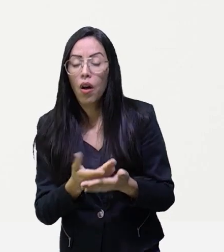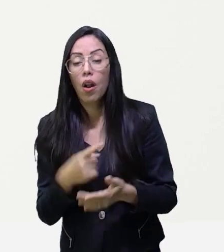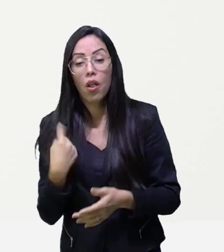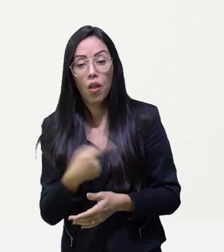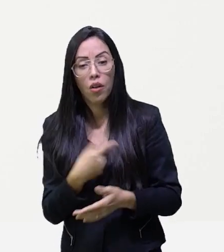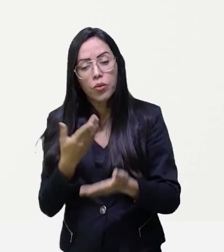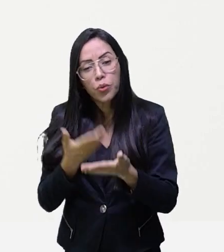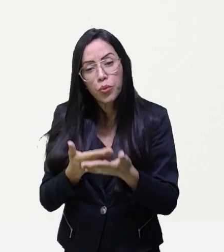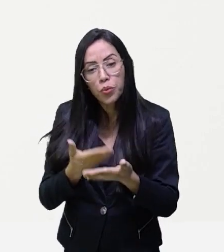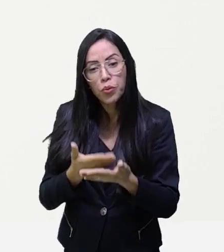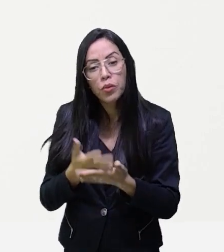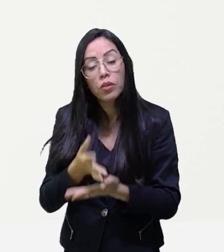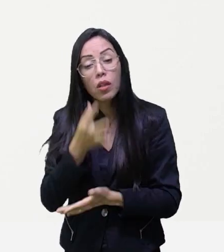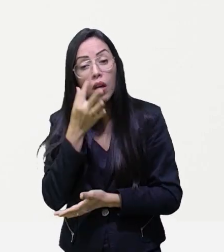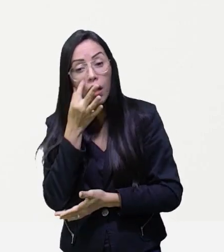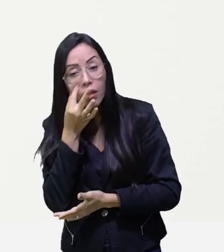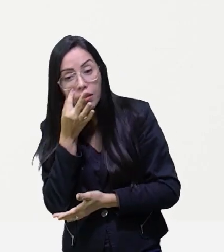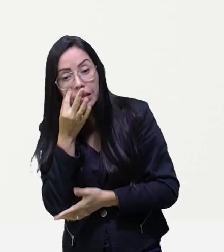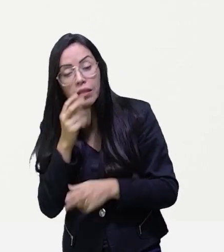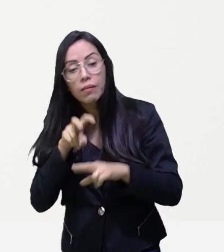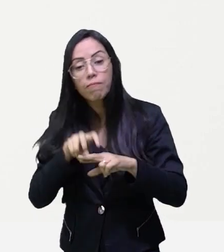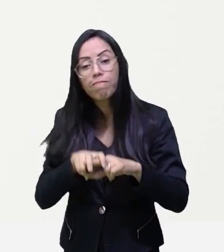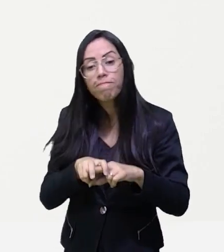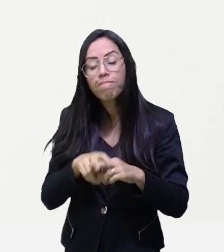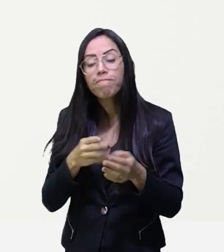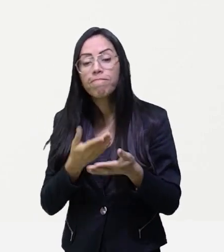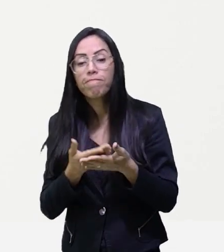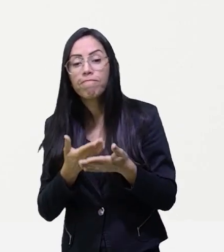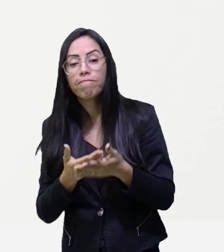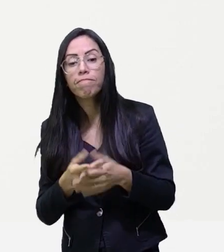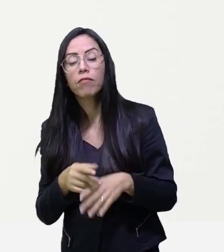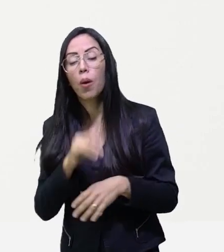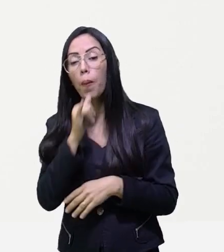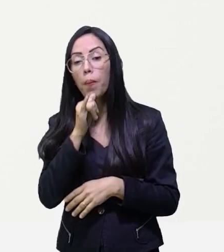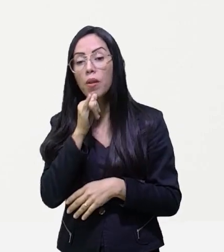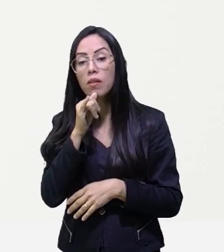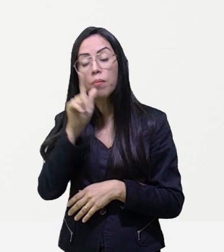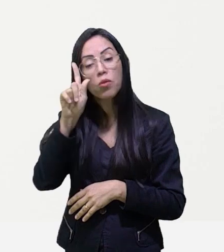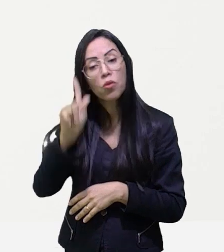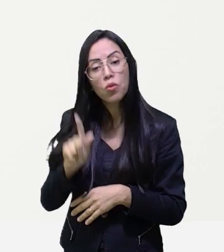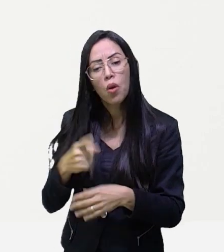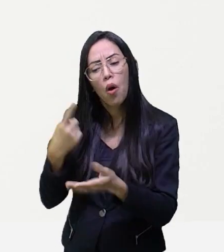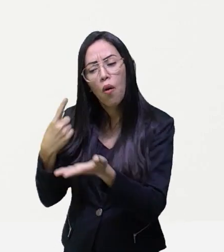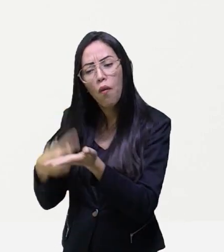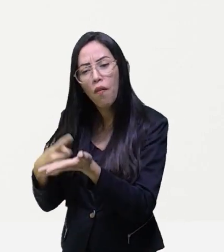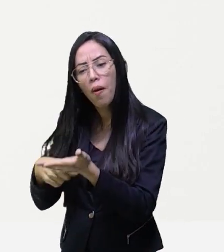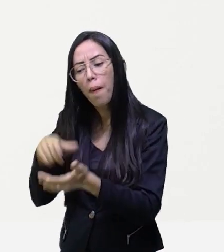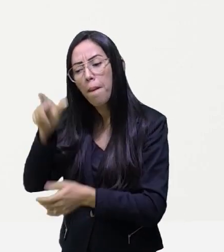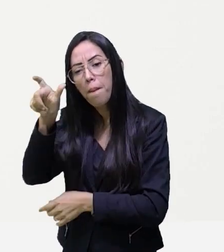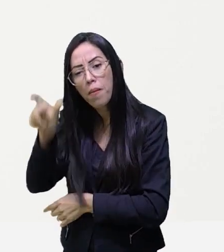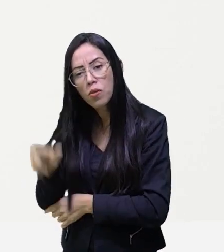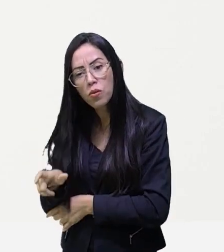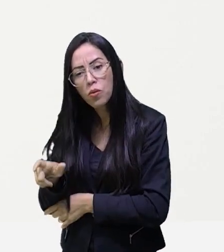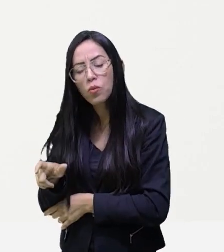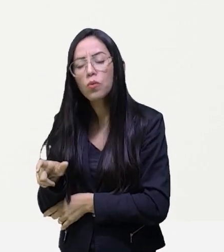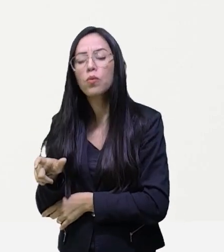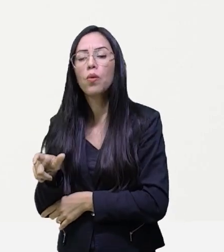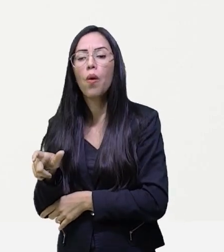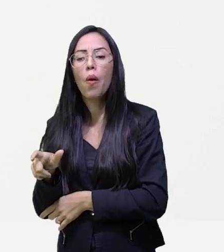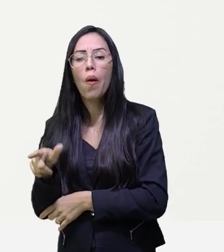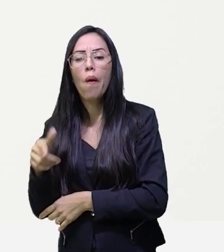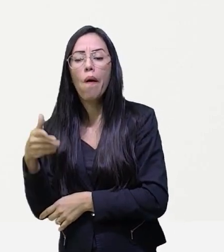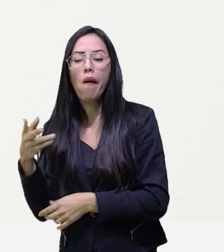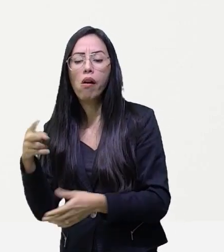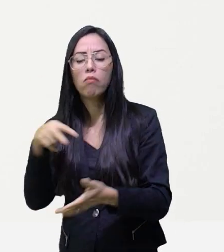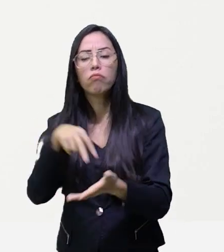aula presencial, a gente sempre convidava, a gestão da escola convidava aquelas palestrantes. Como assim, professora? Um